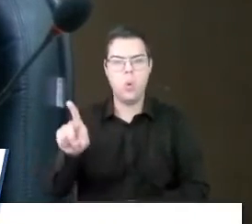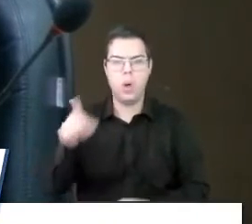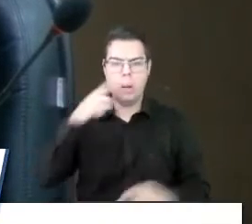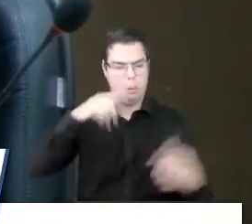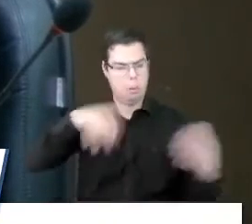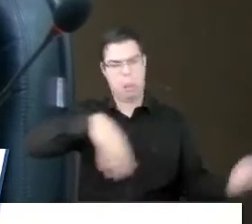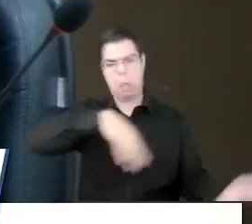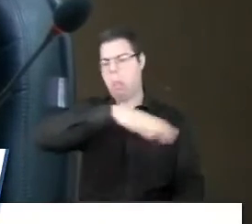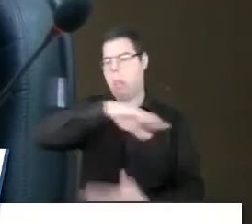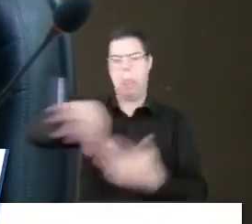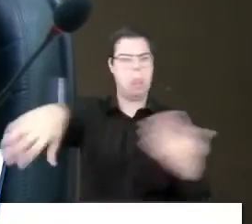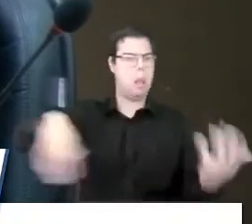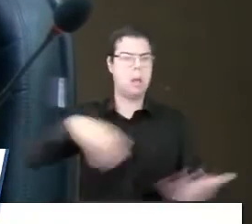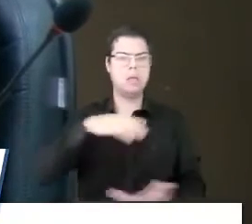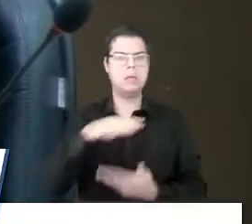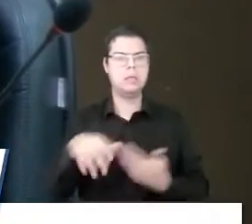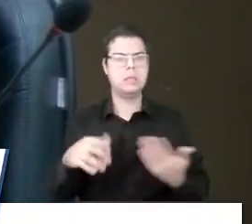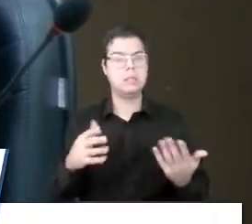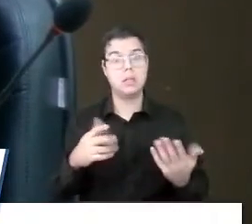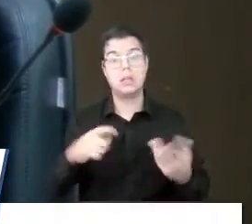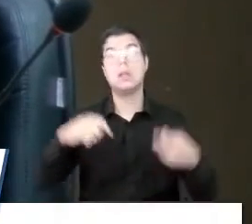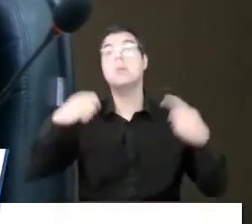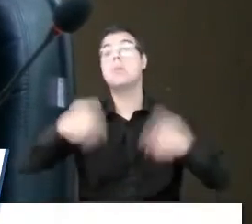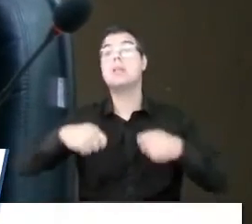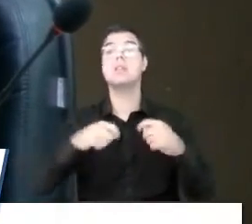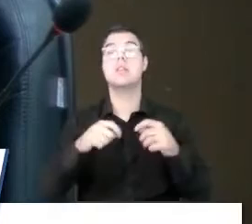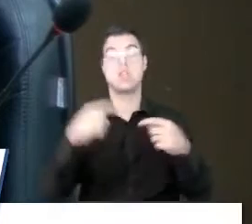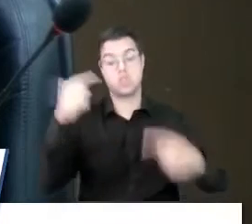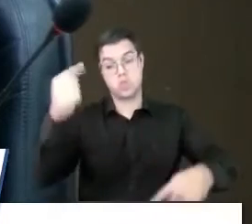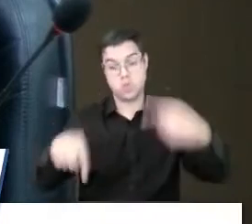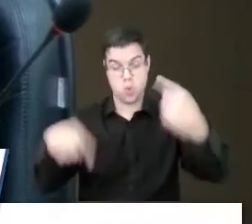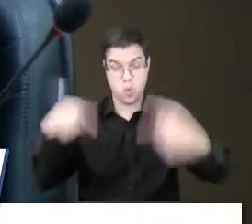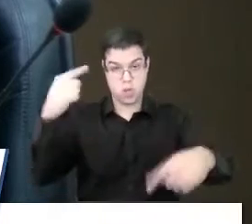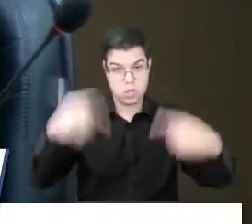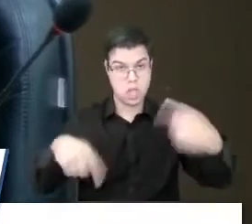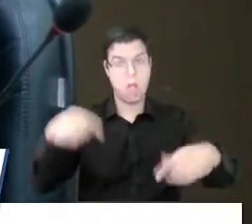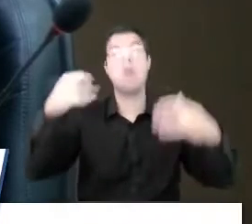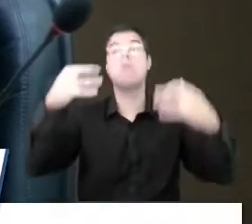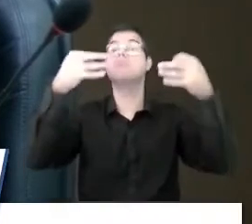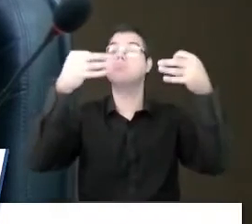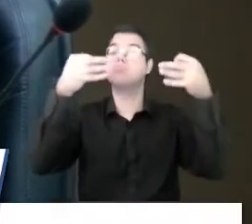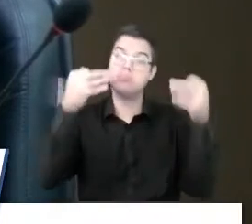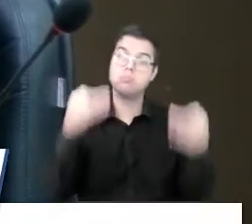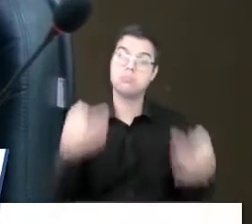as coisas têm que ser melhor discutidas, melhor debatidas, que é bom para todo mundo.